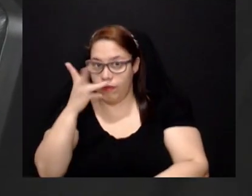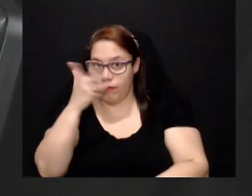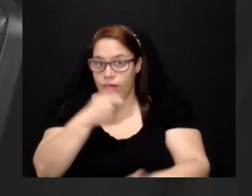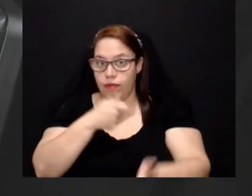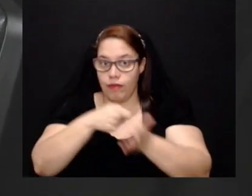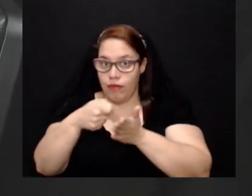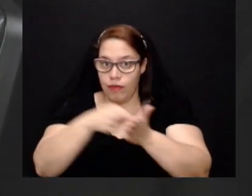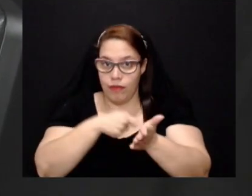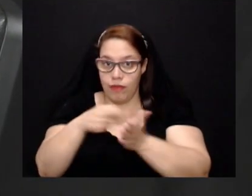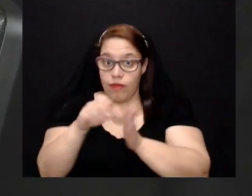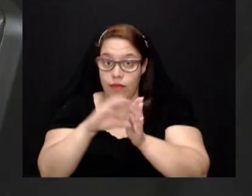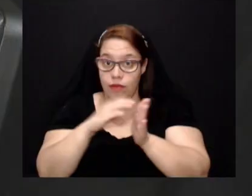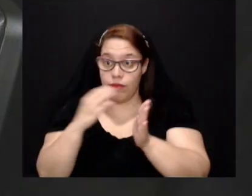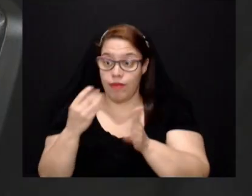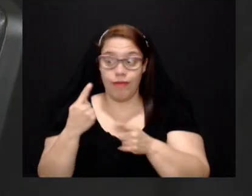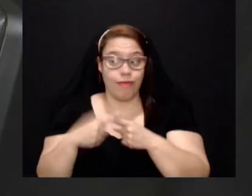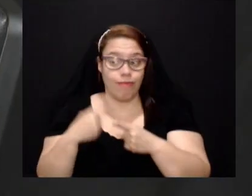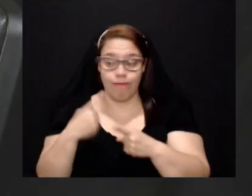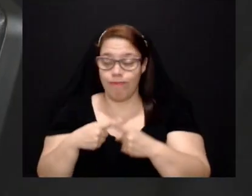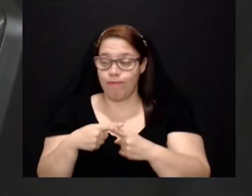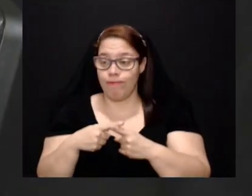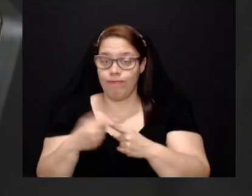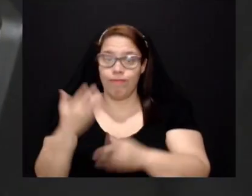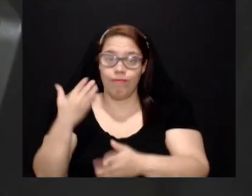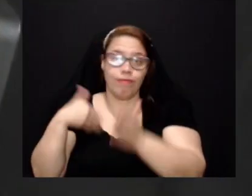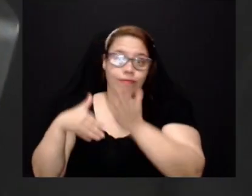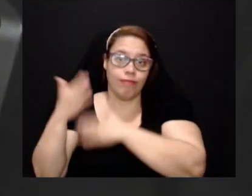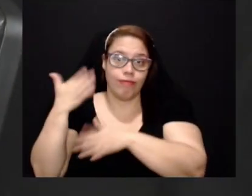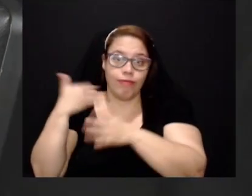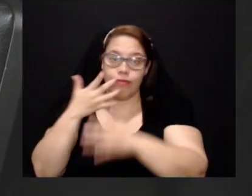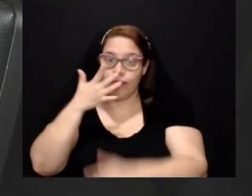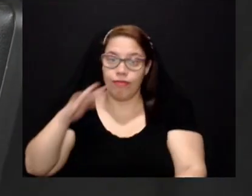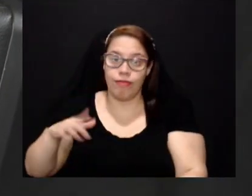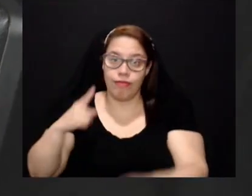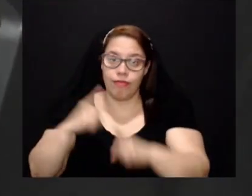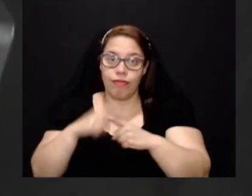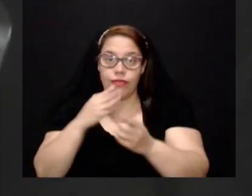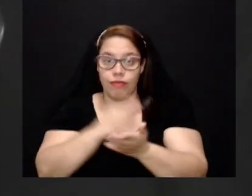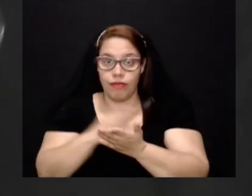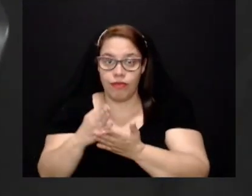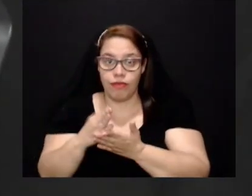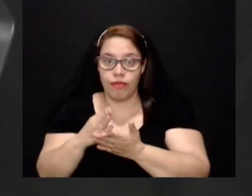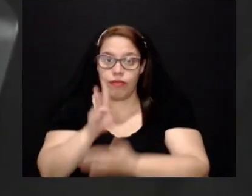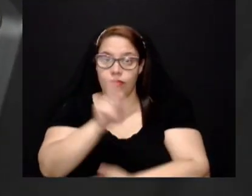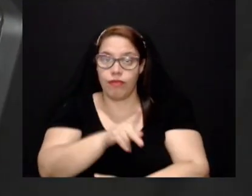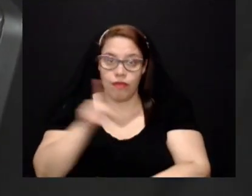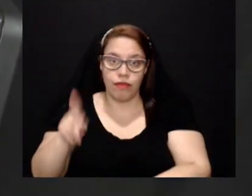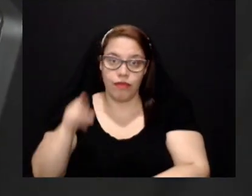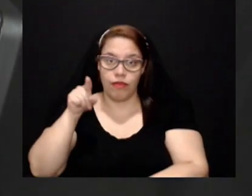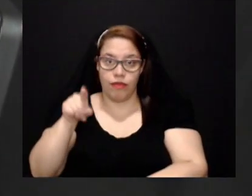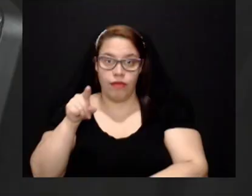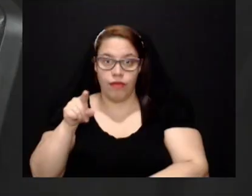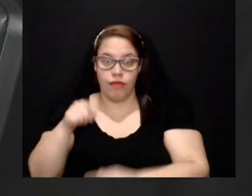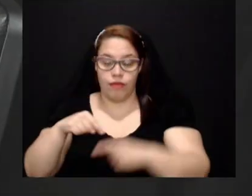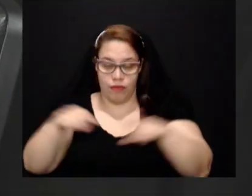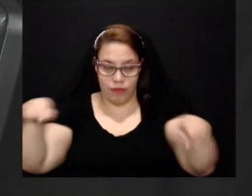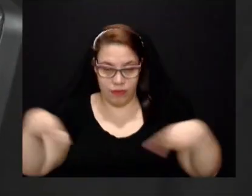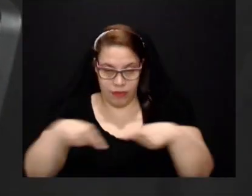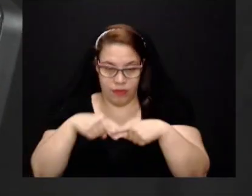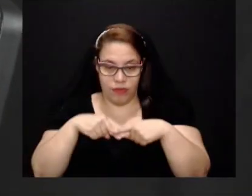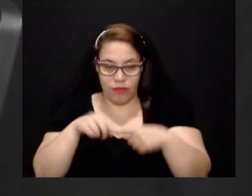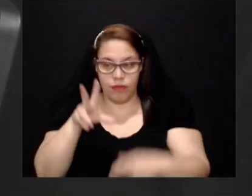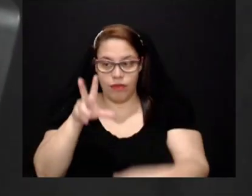capítulo, porque eu voltei lá na minha infância, porque eu começo a ser professora lá no quintal da minha avó. A minha